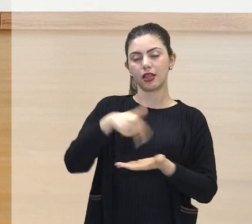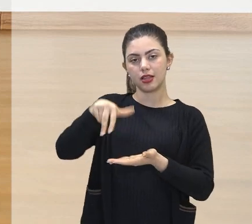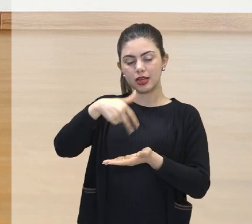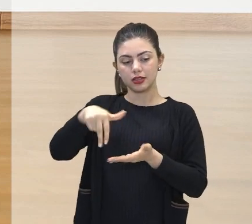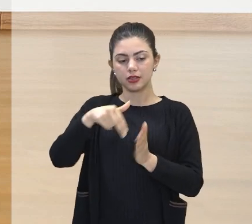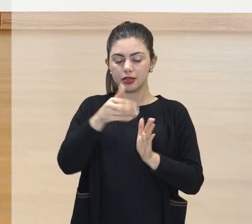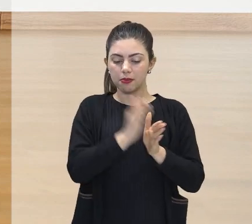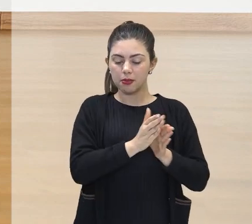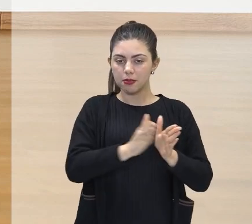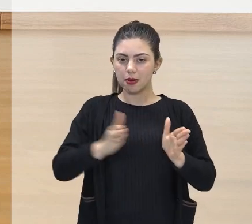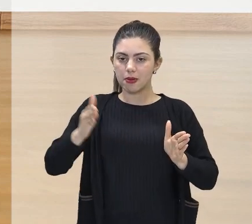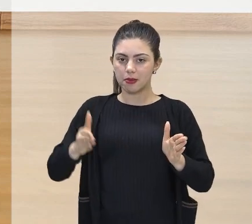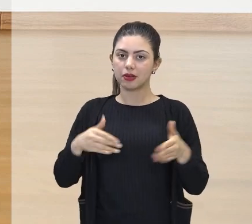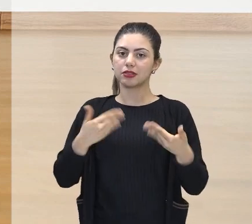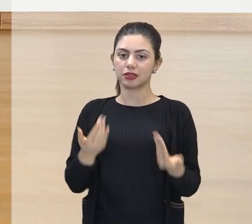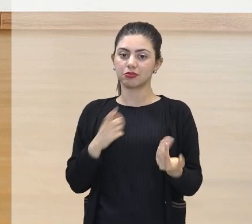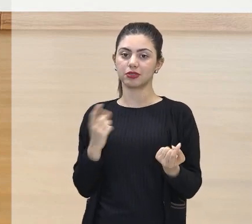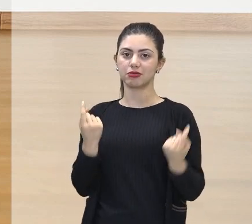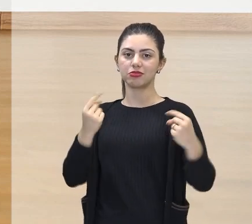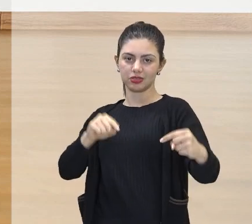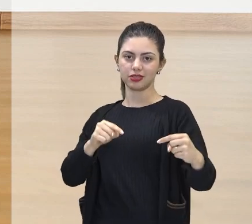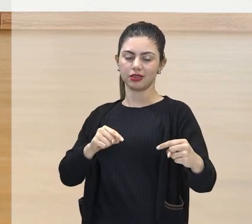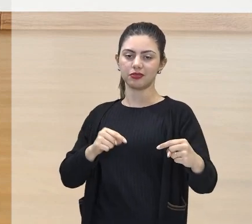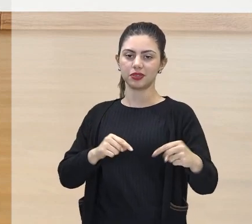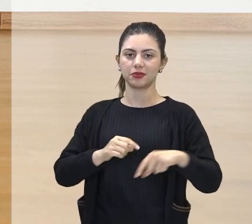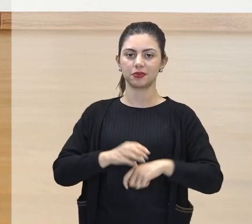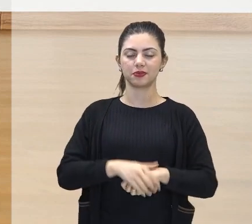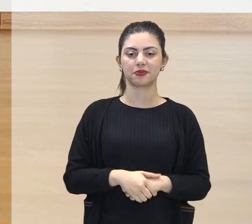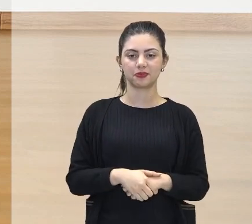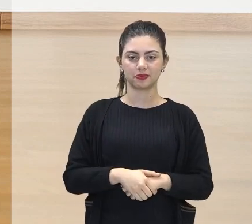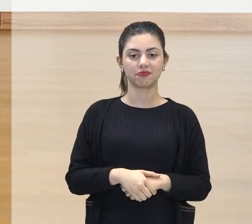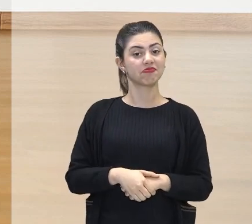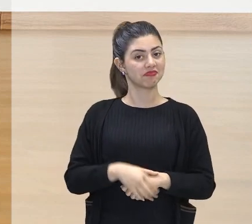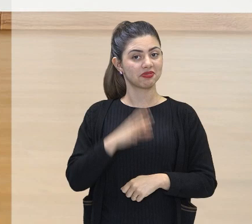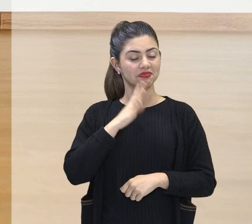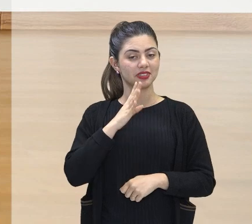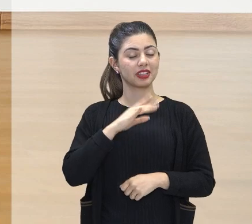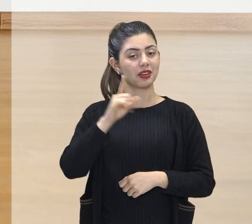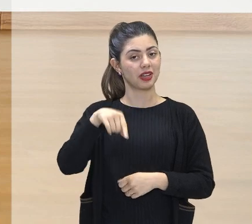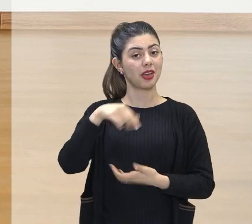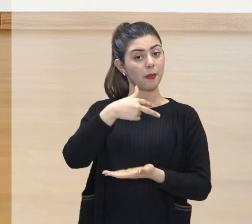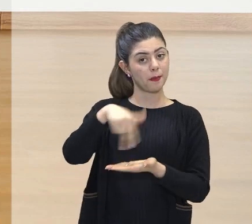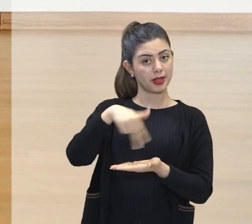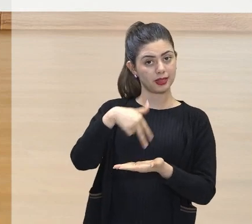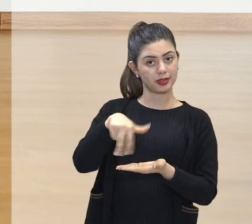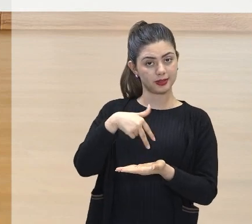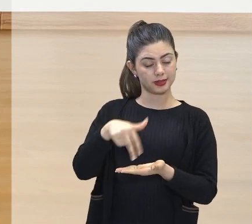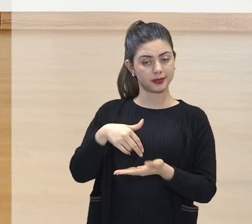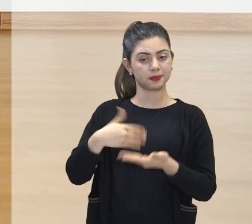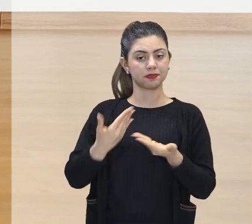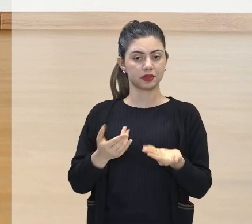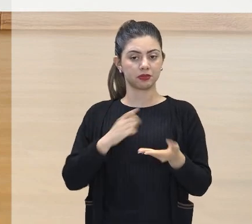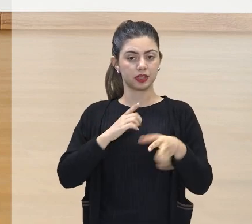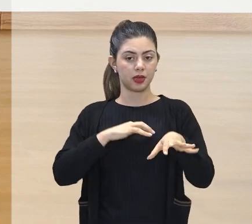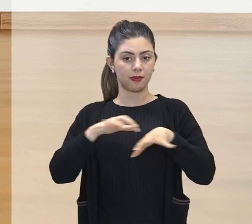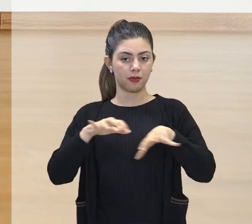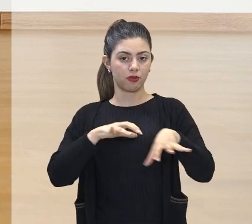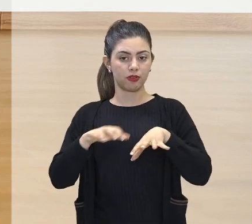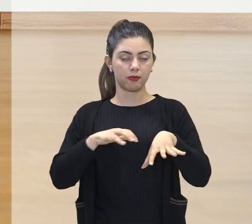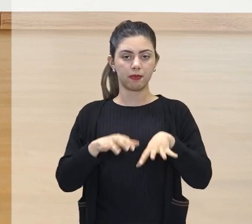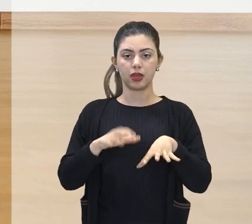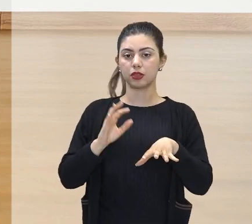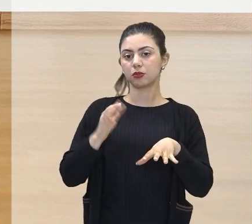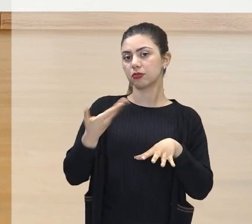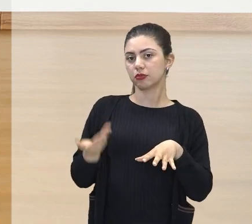dançada como desafio pelo dançarino anterior. Olha que legal, é uma dança que a movimentação ali ela tem